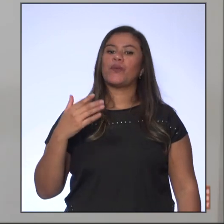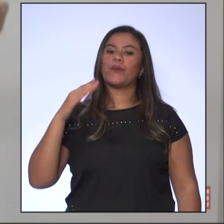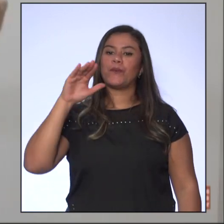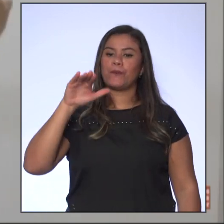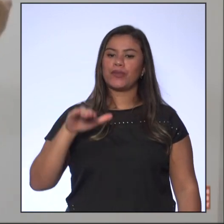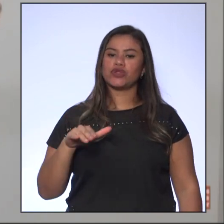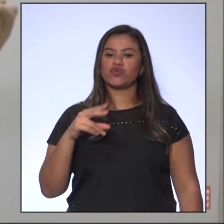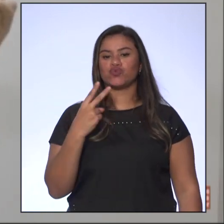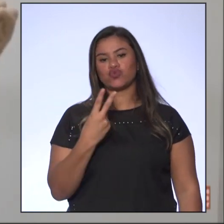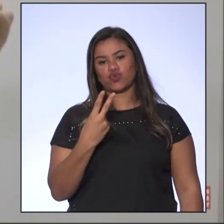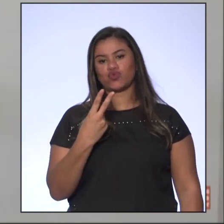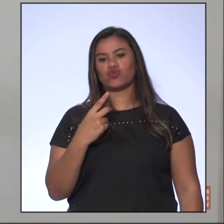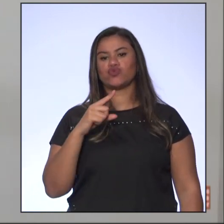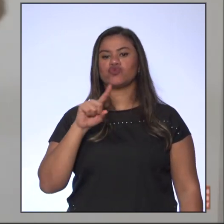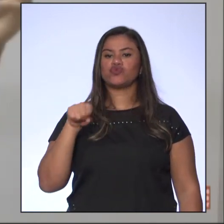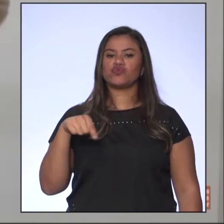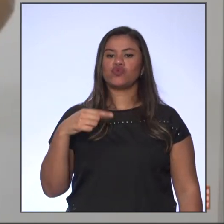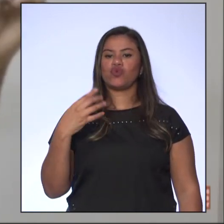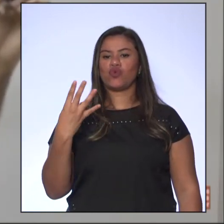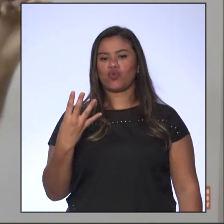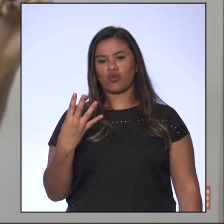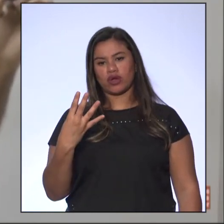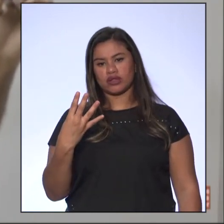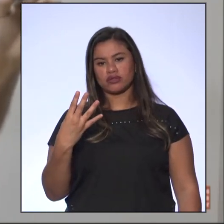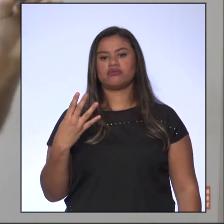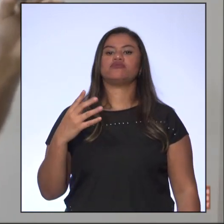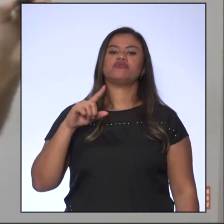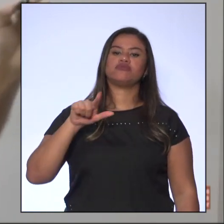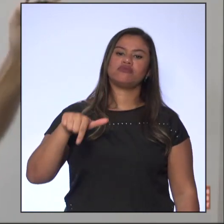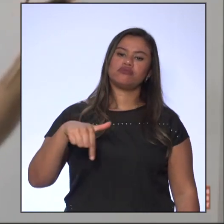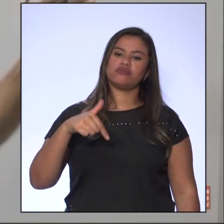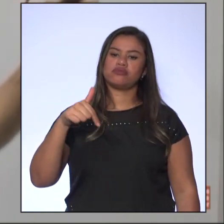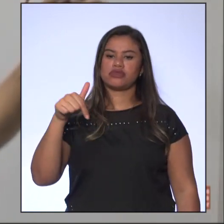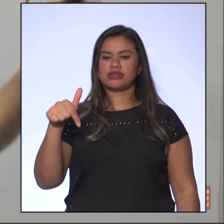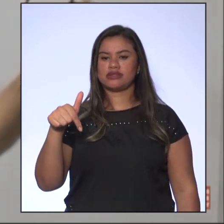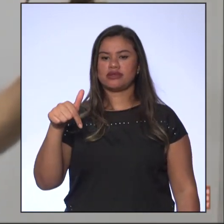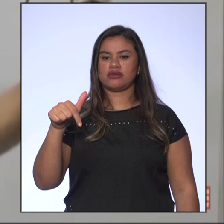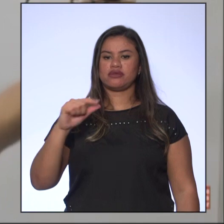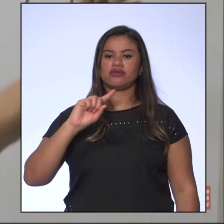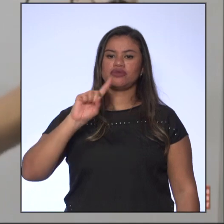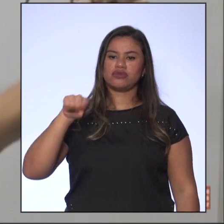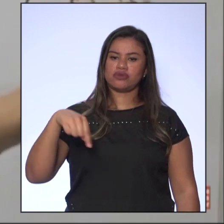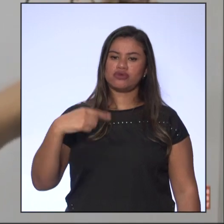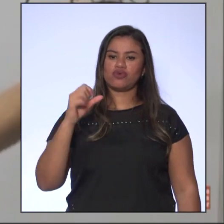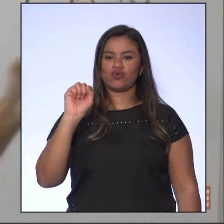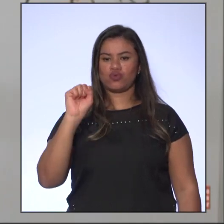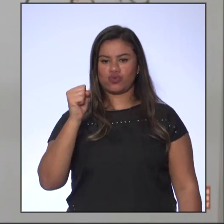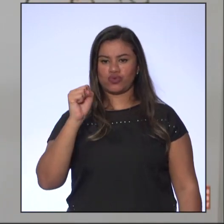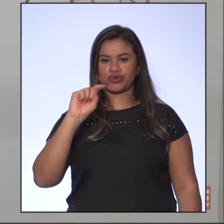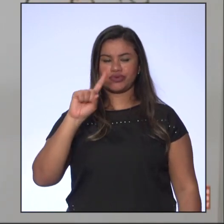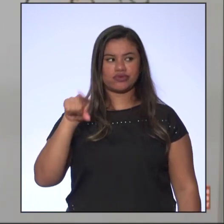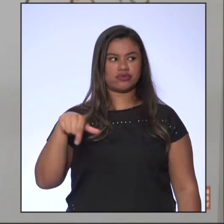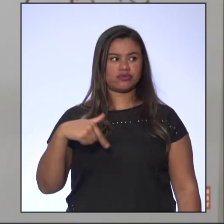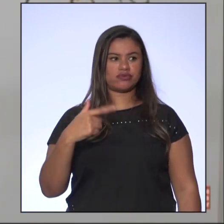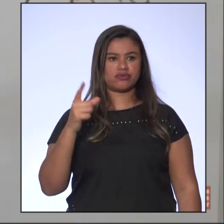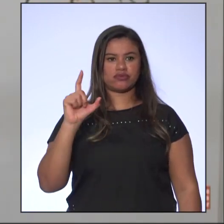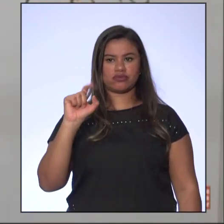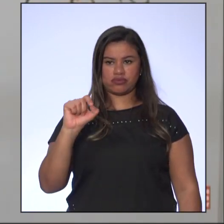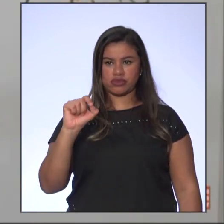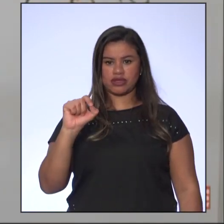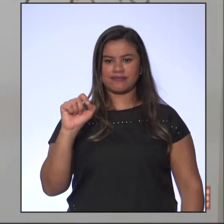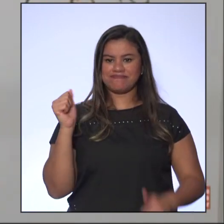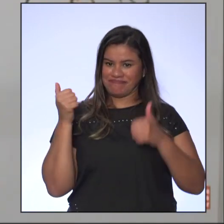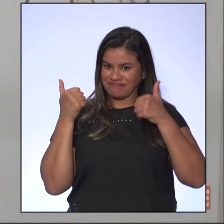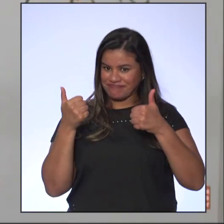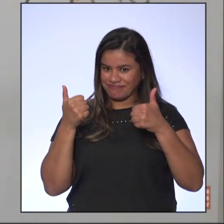2, depois vem o 4, depois vem quem? O 7, depois o 8, depois o 10.